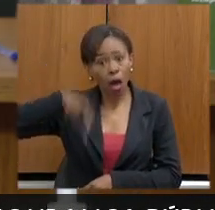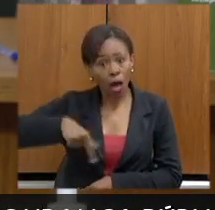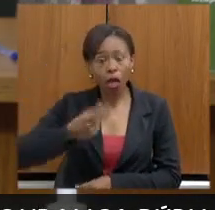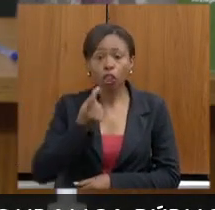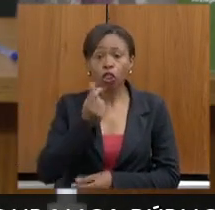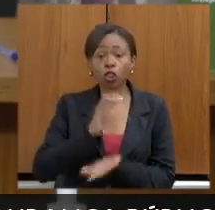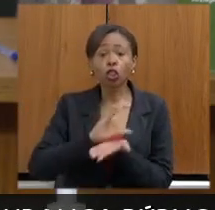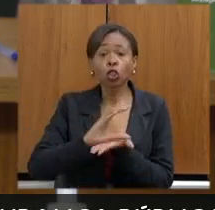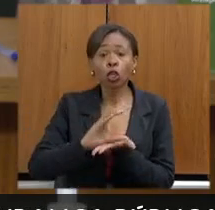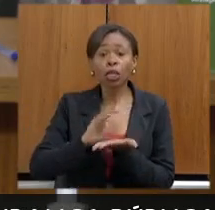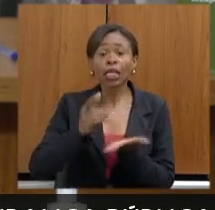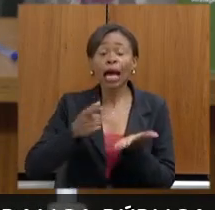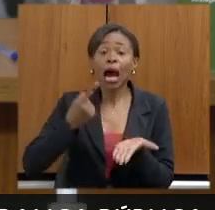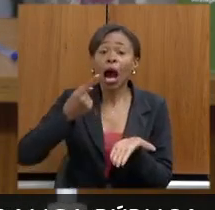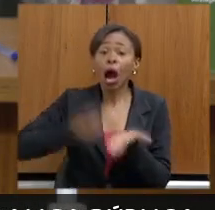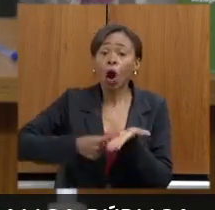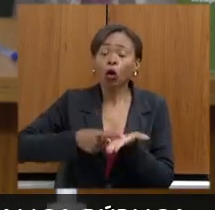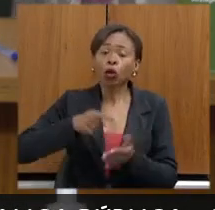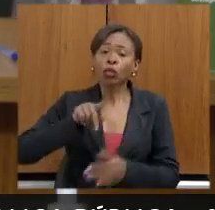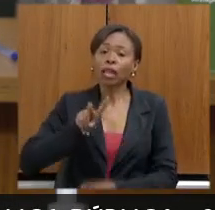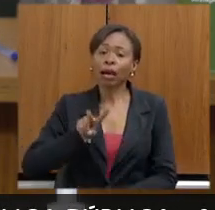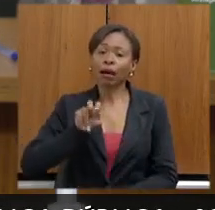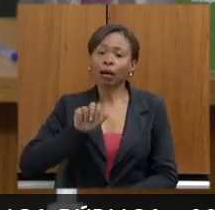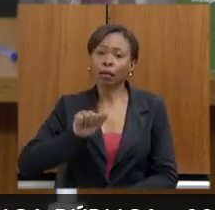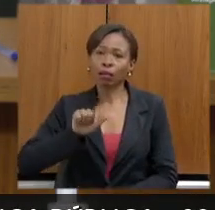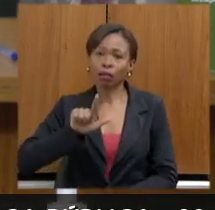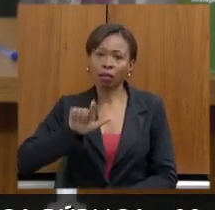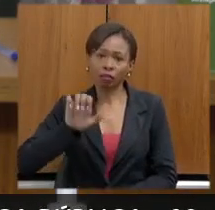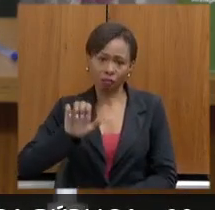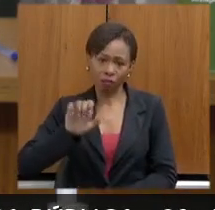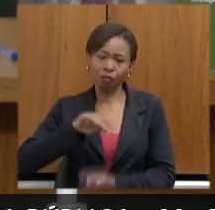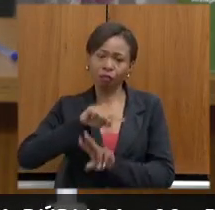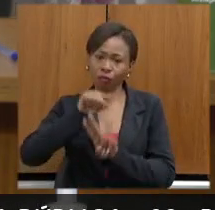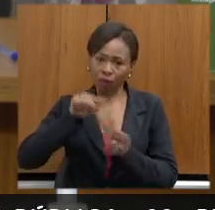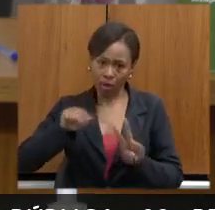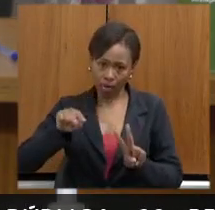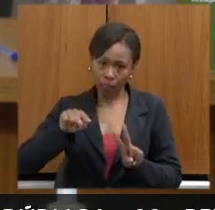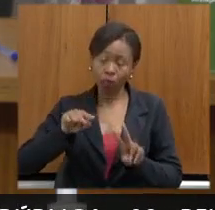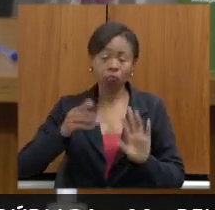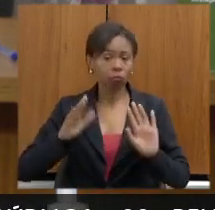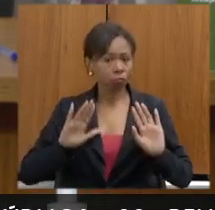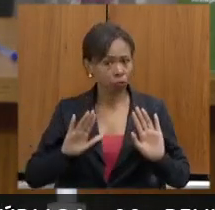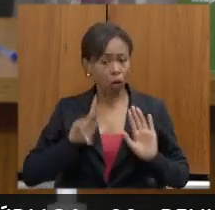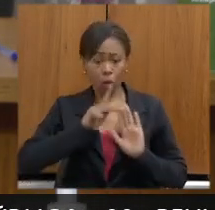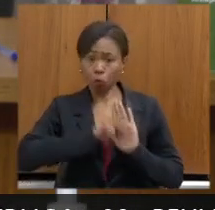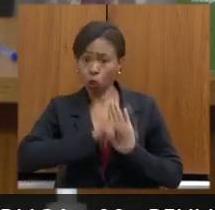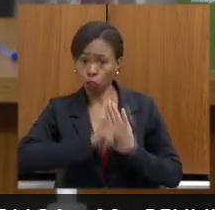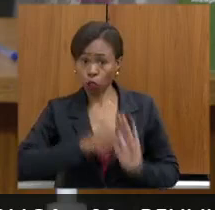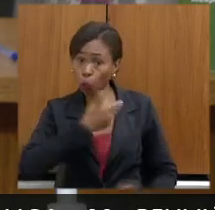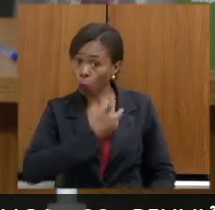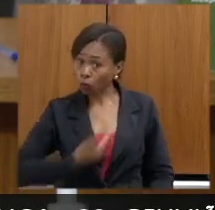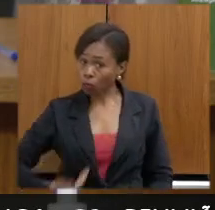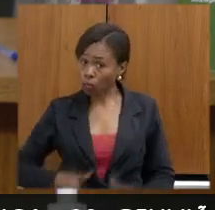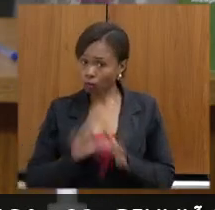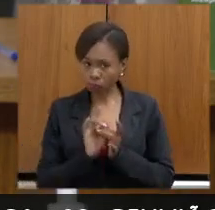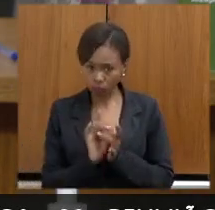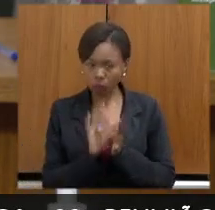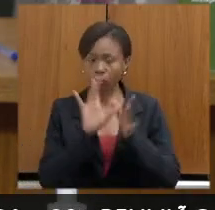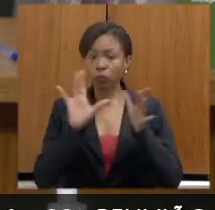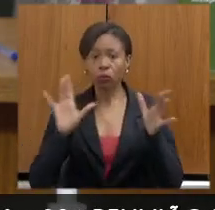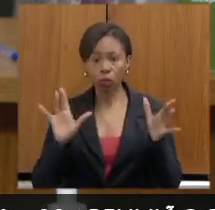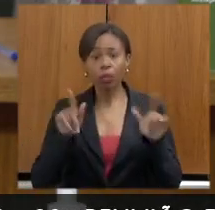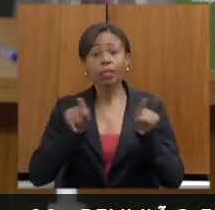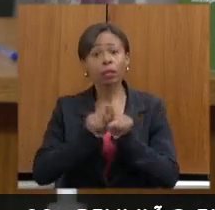Vale projeto esse que foi autorizado pelo governo do estado e